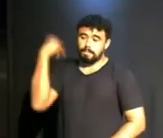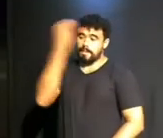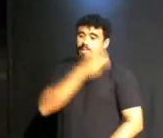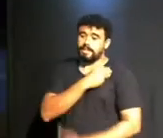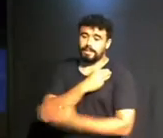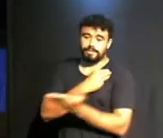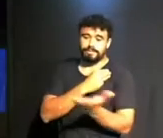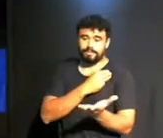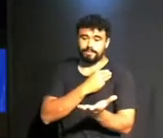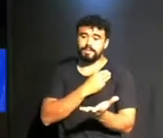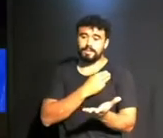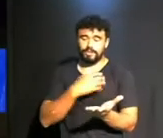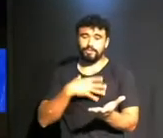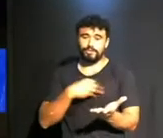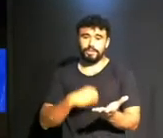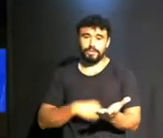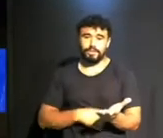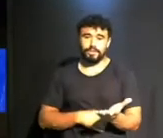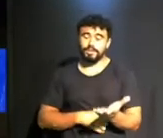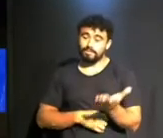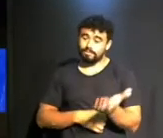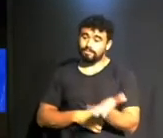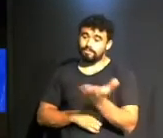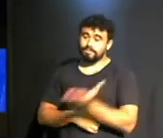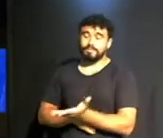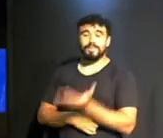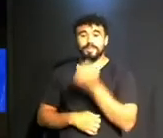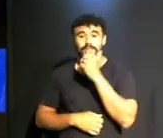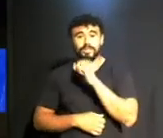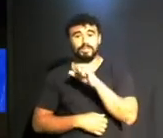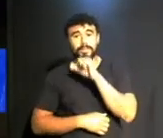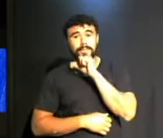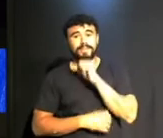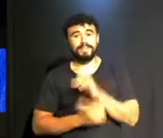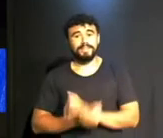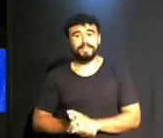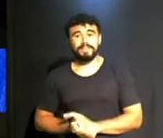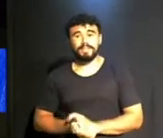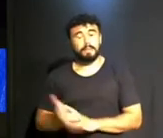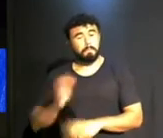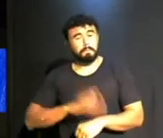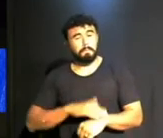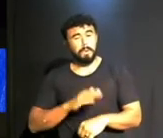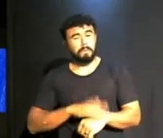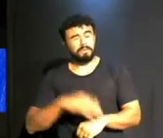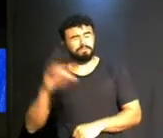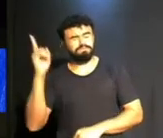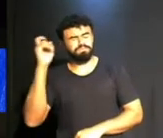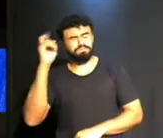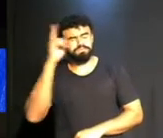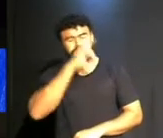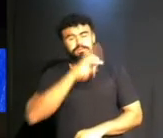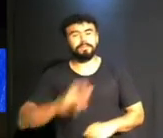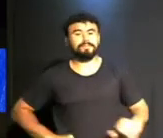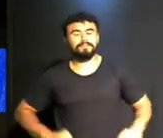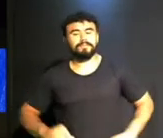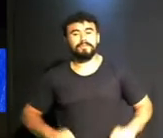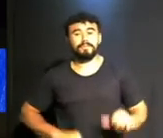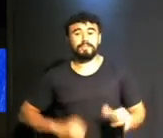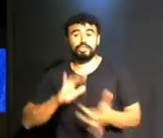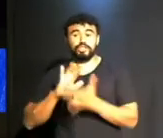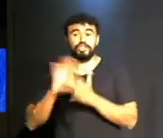Aí está a sua mãe mesmo diante daquele terrível momento de Sofrimento